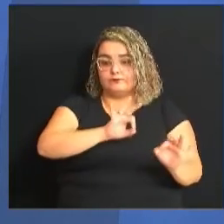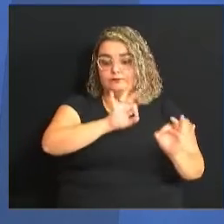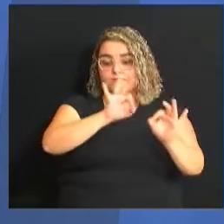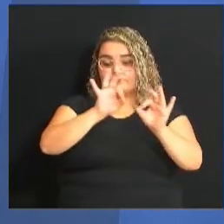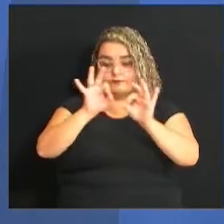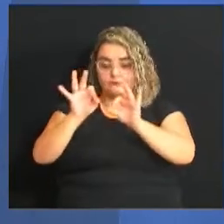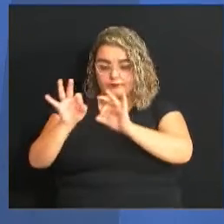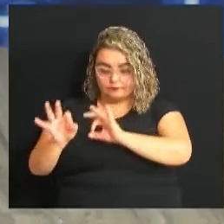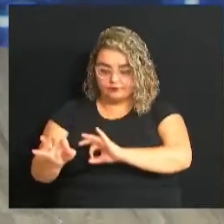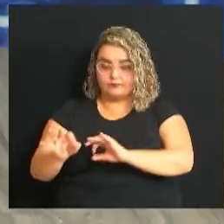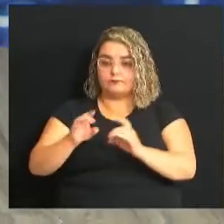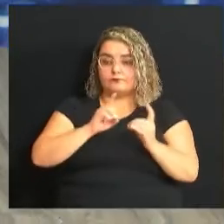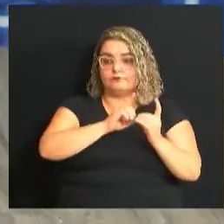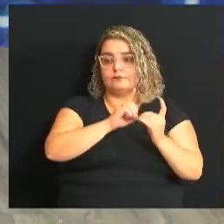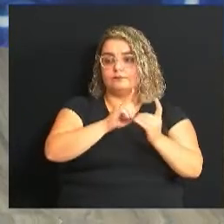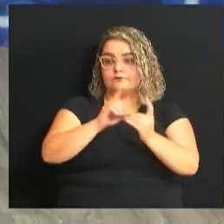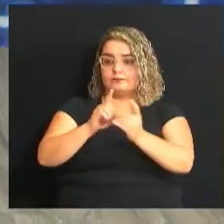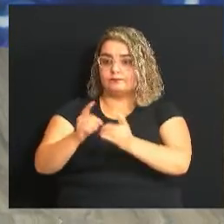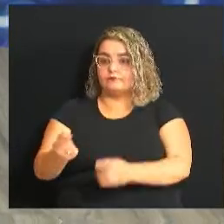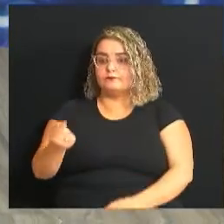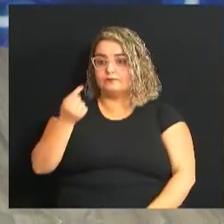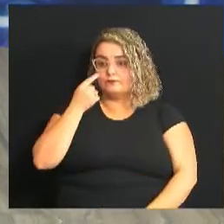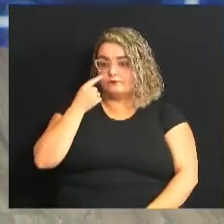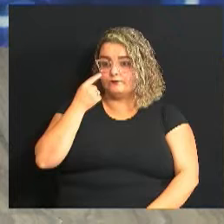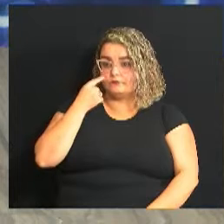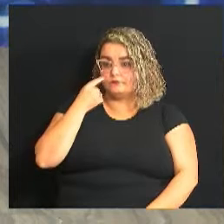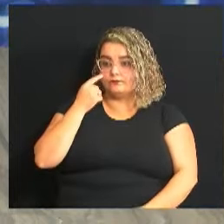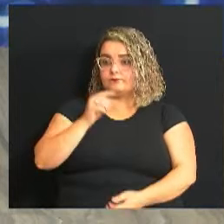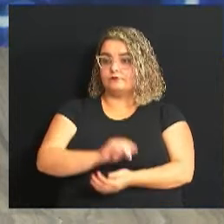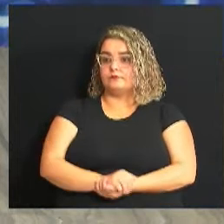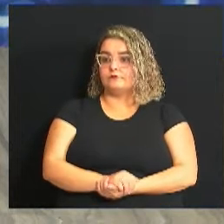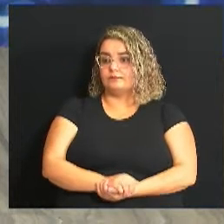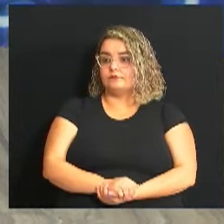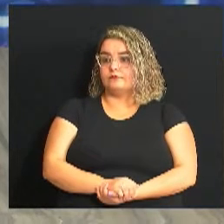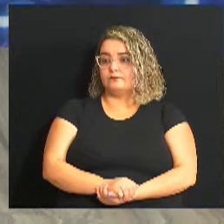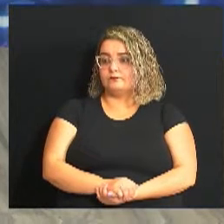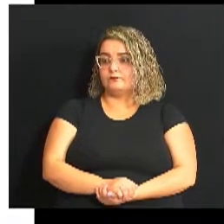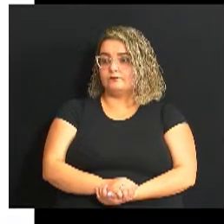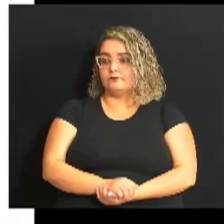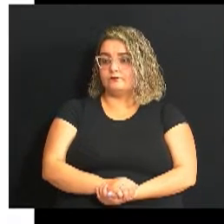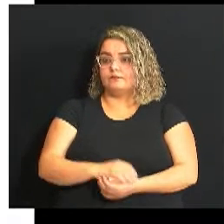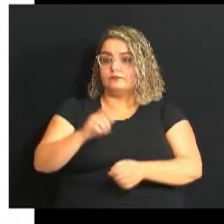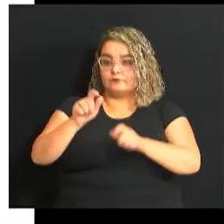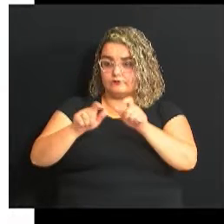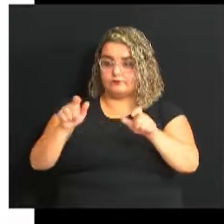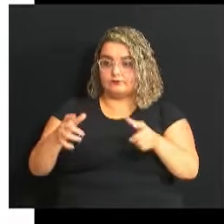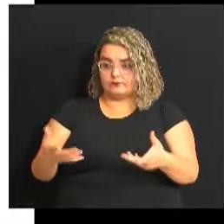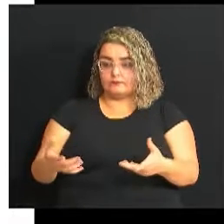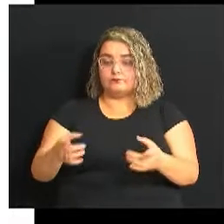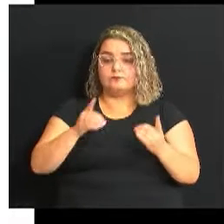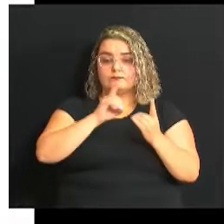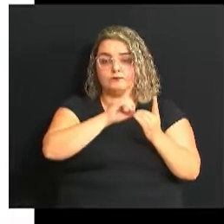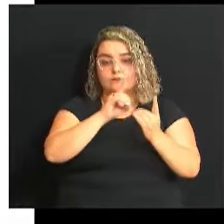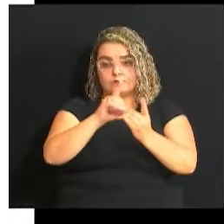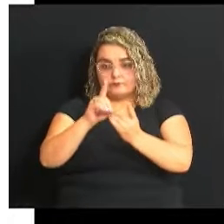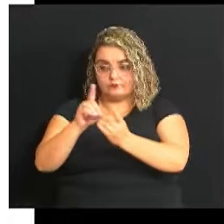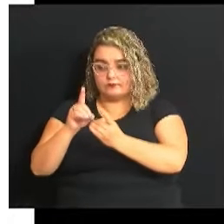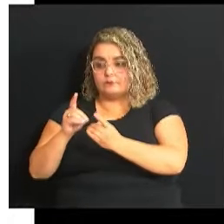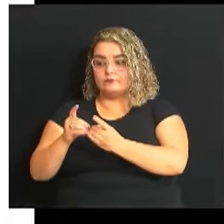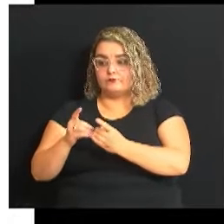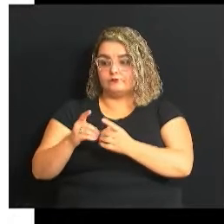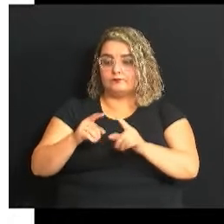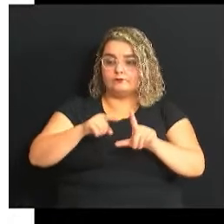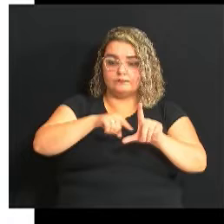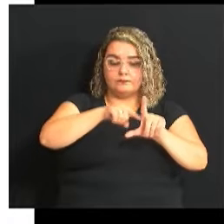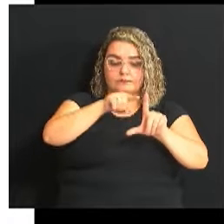os atendimentos, olha só, vamos lá, a gente tem aqui, olha, as pessoas que foram atendidas, queda no